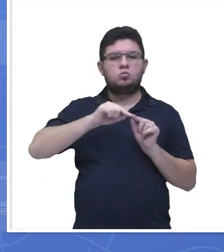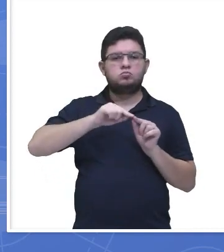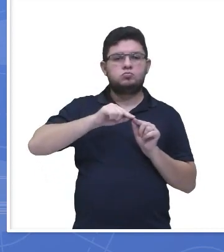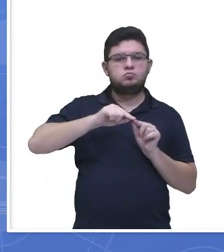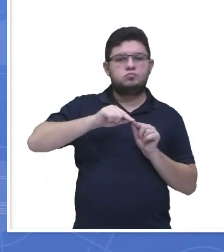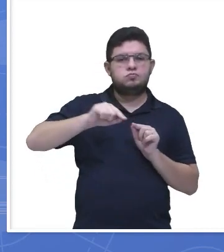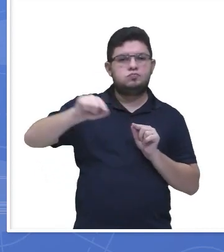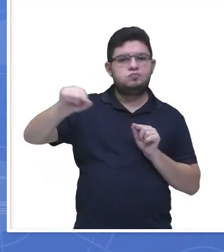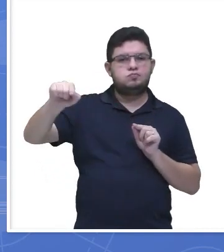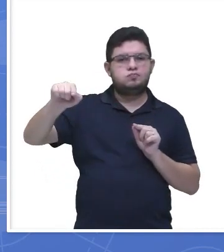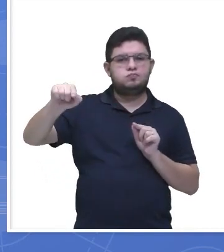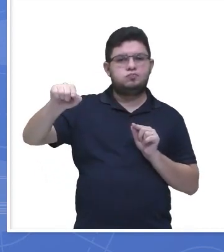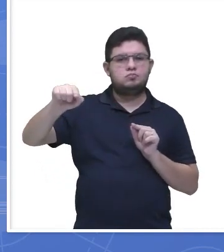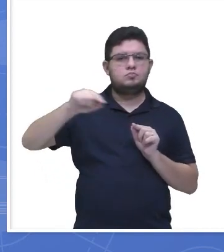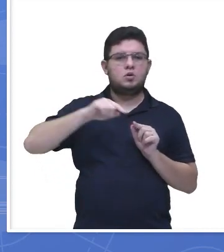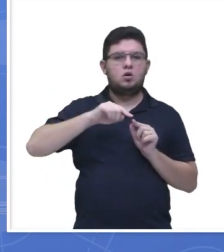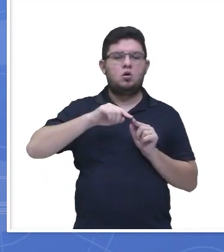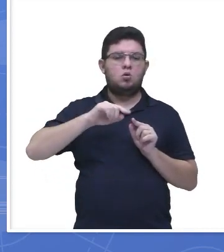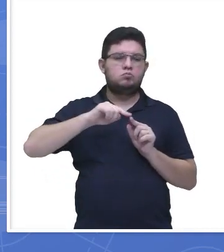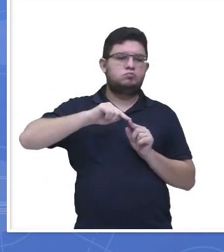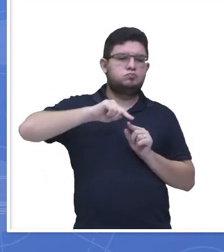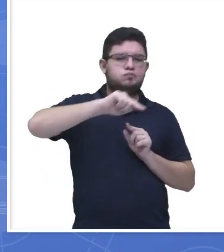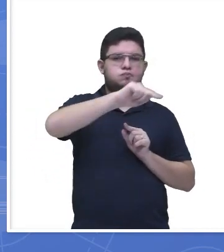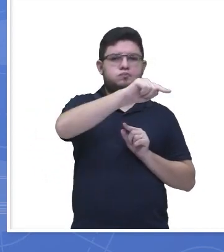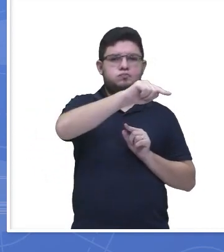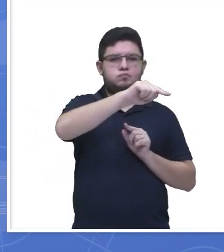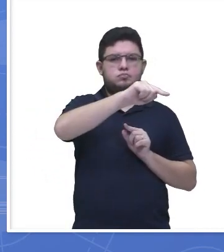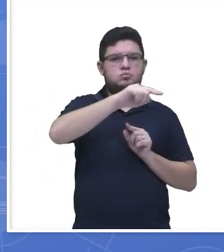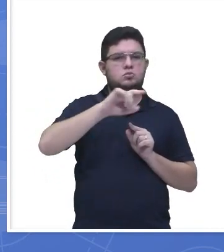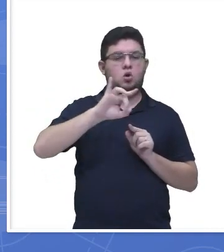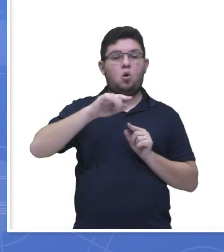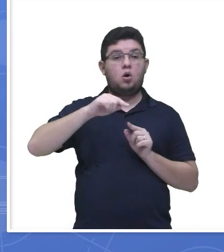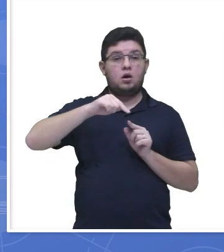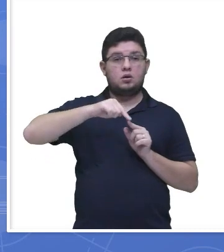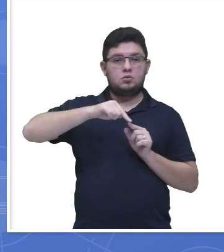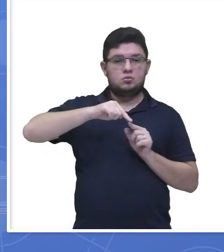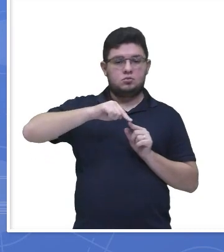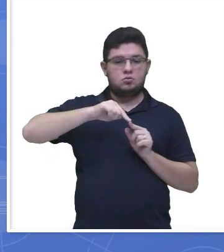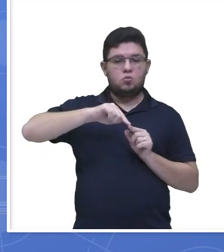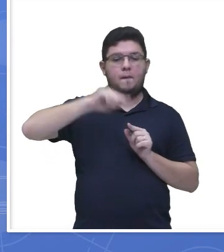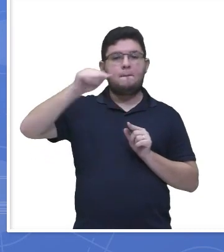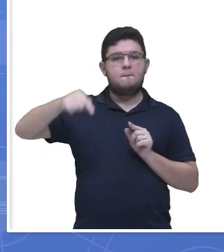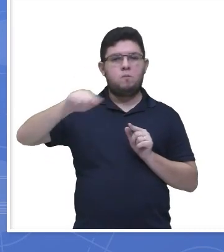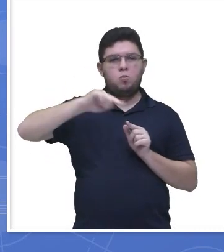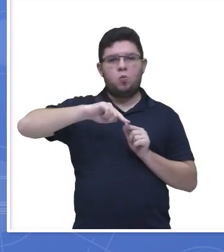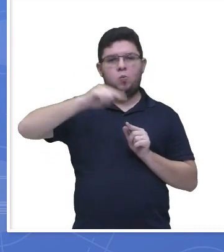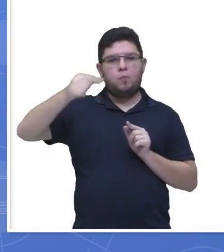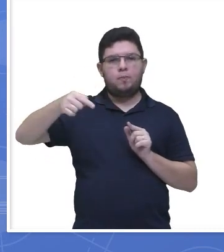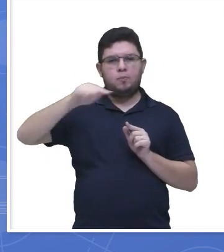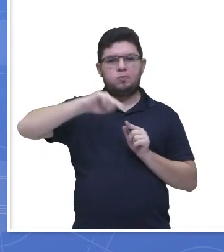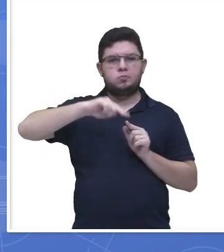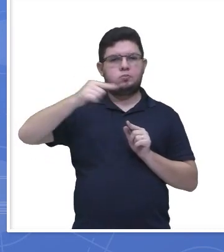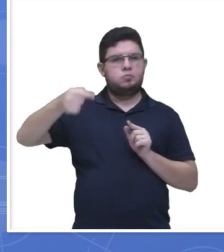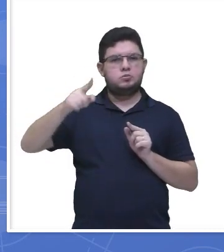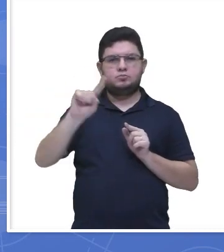pode tomar as peças em diagonal, ele não pula, né? A única peça, né,